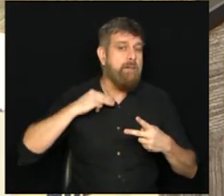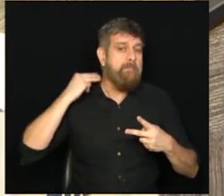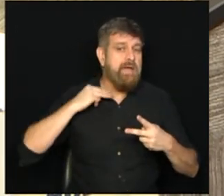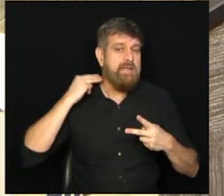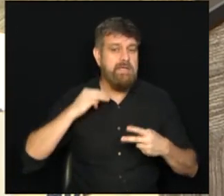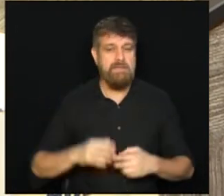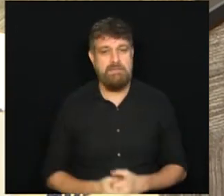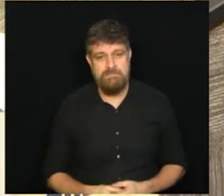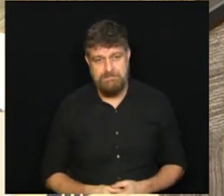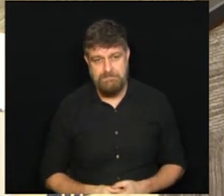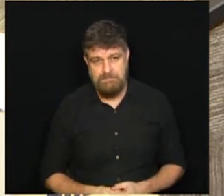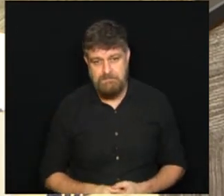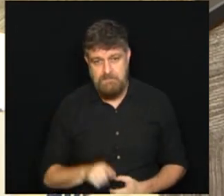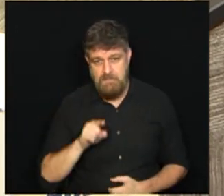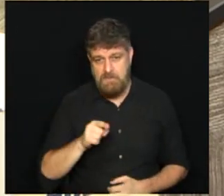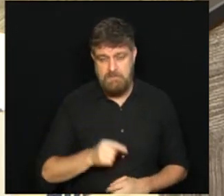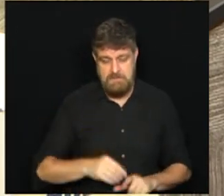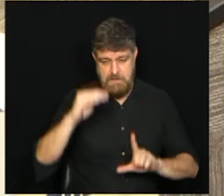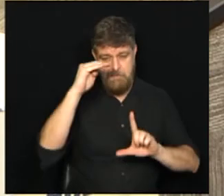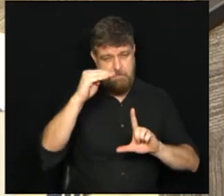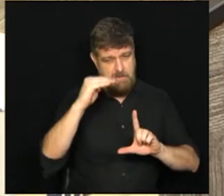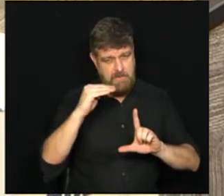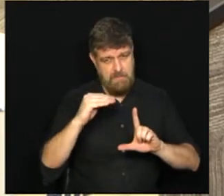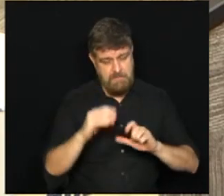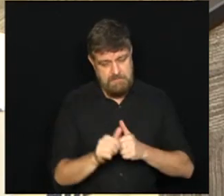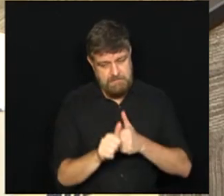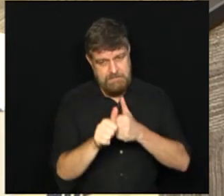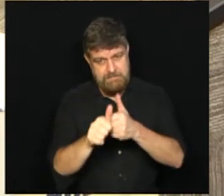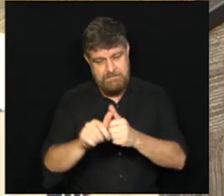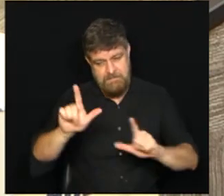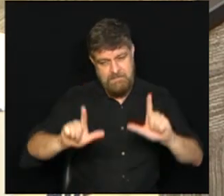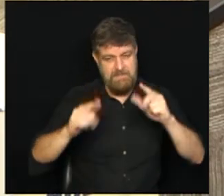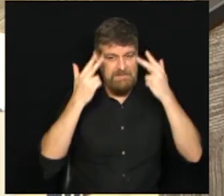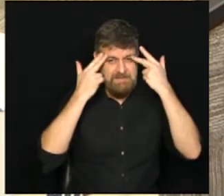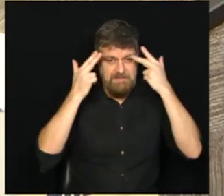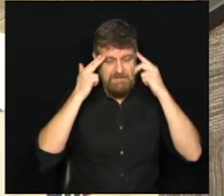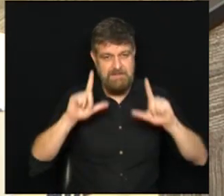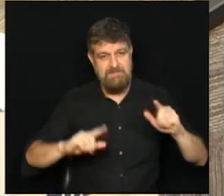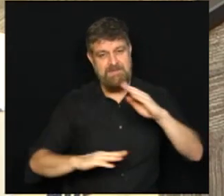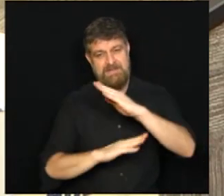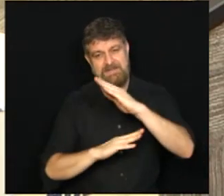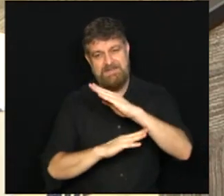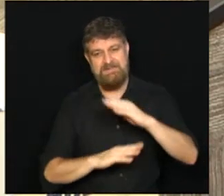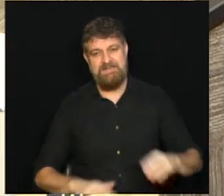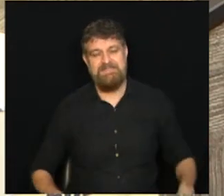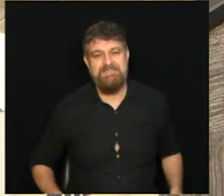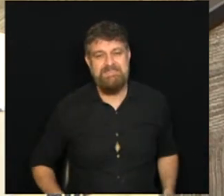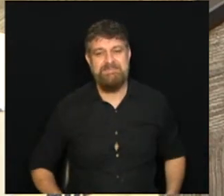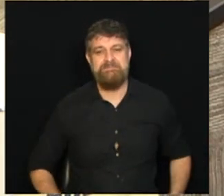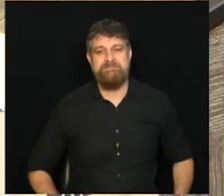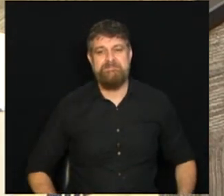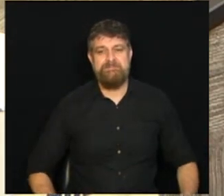Conte. Portanto, você segue conosco na programação normal da TV Câmara Campinas.